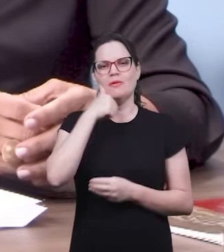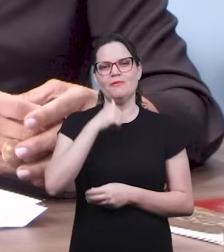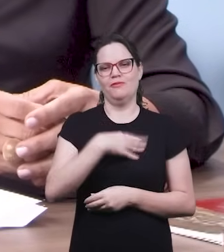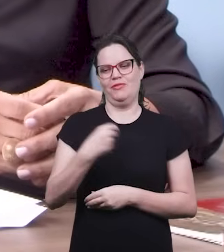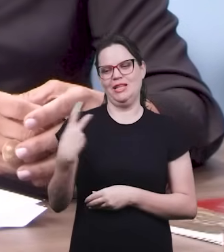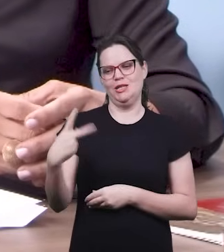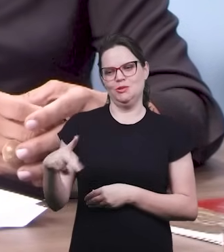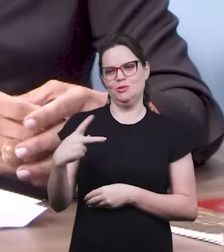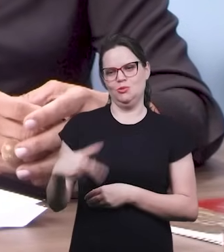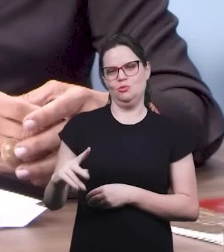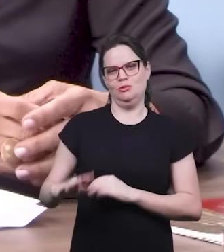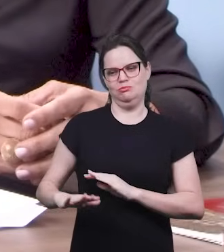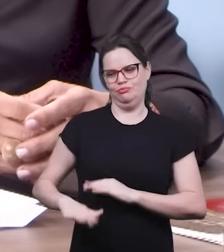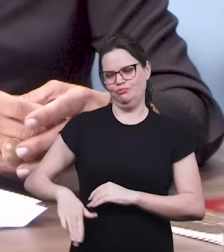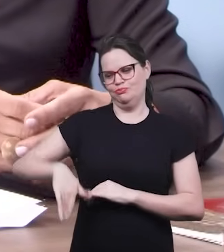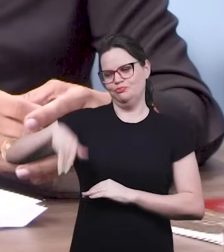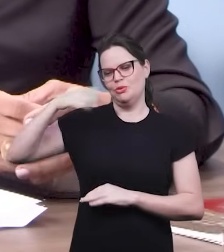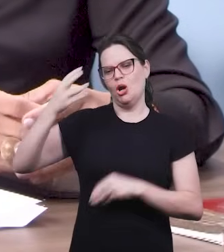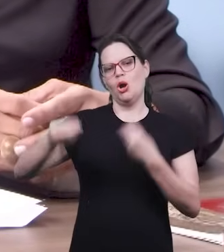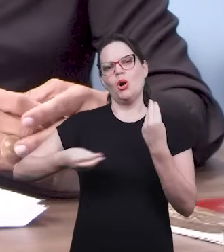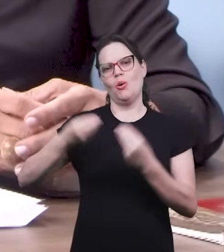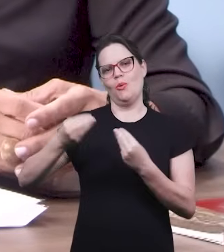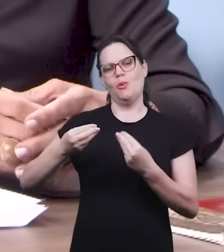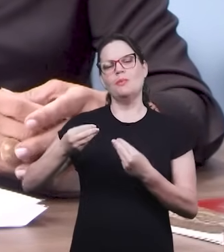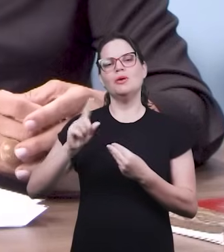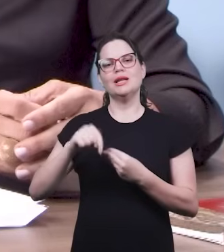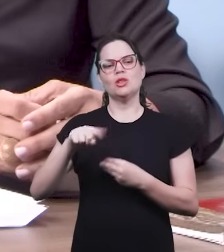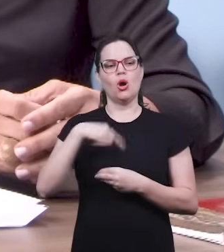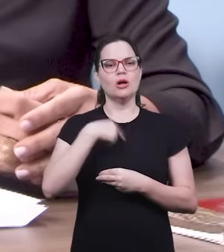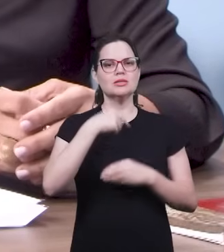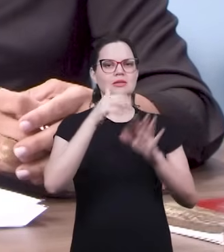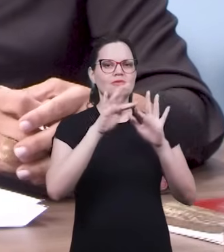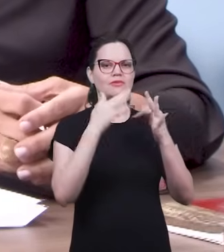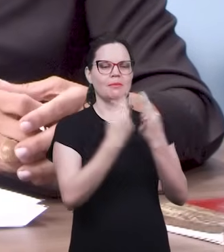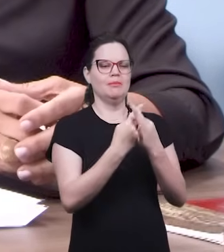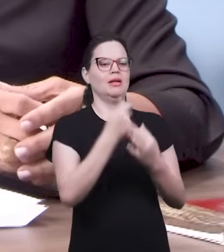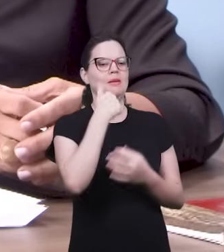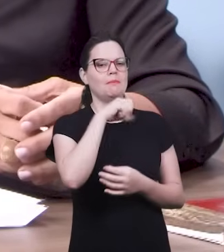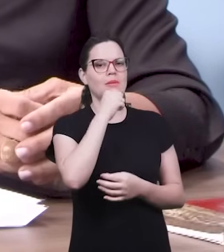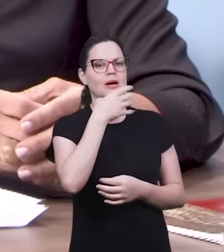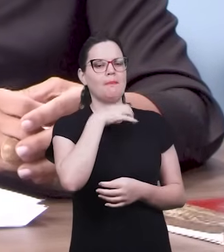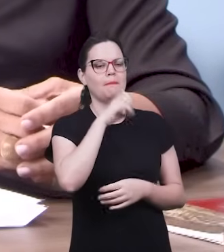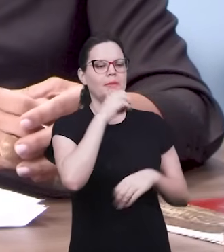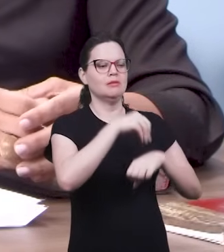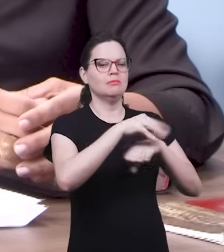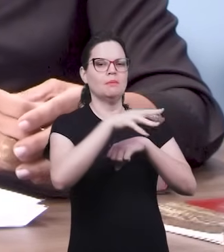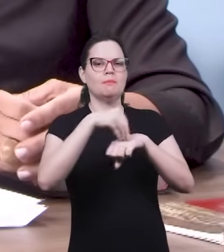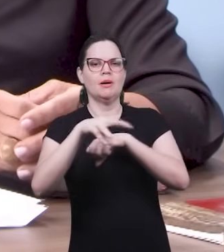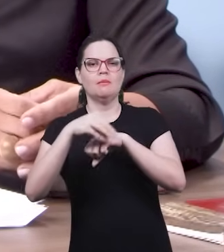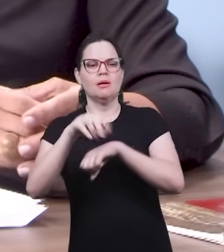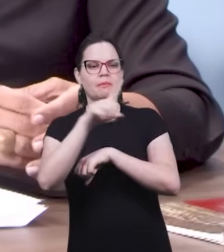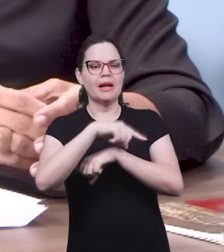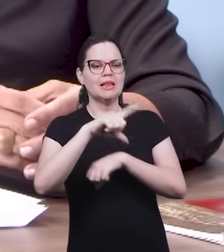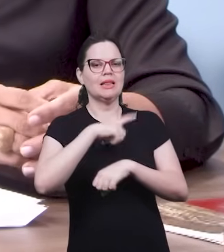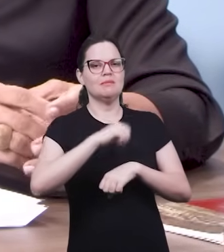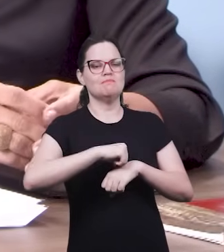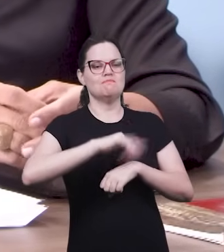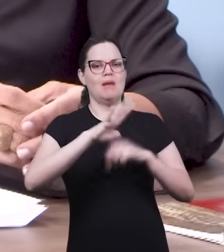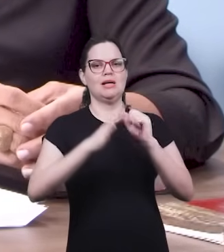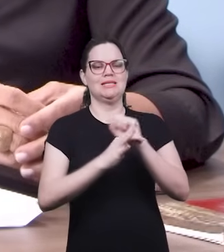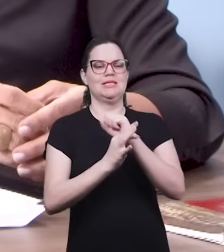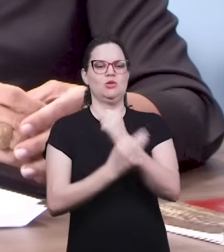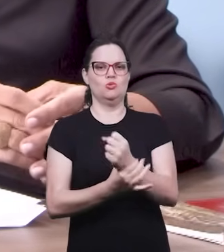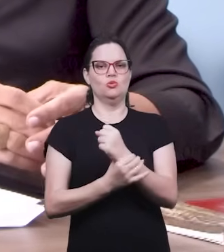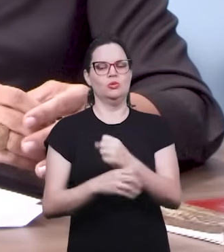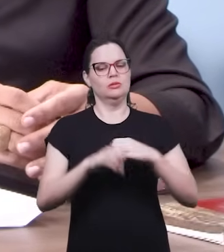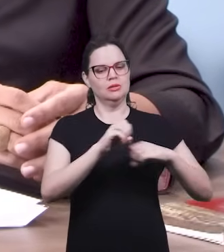conselho a gente pode dar para os pais da importância de estar próximo dos filhos, de ter uma orientação segura? Assim como sua